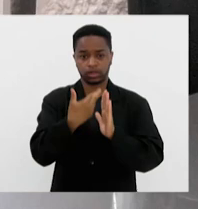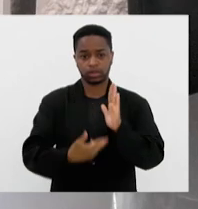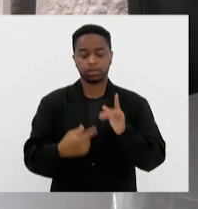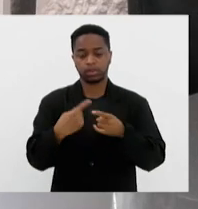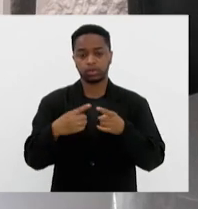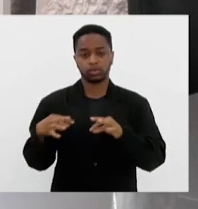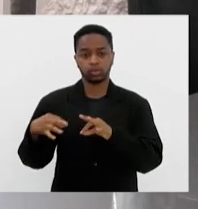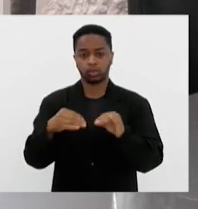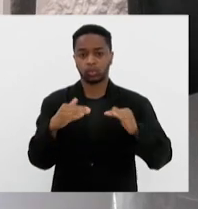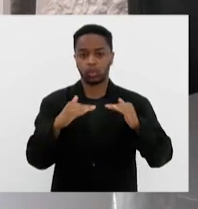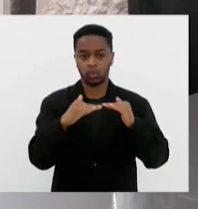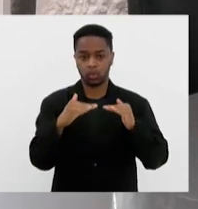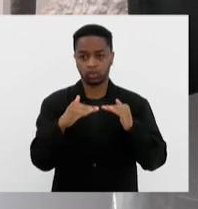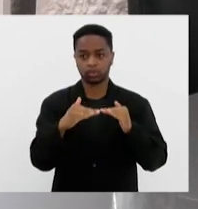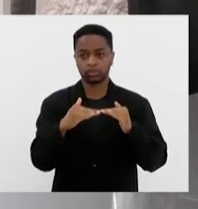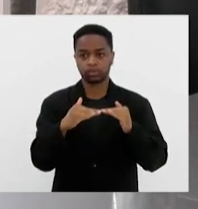unanimidade